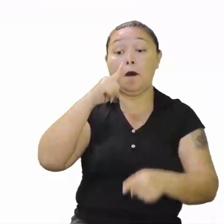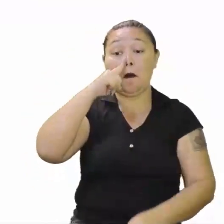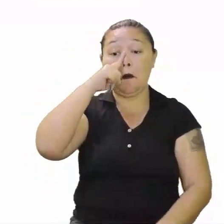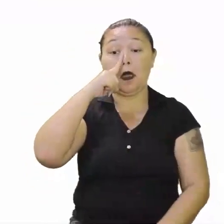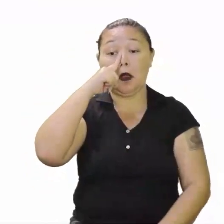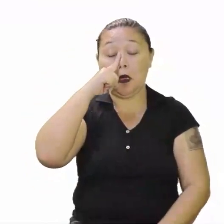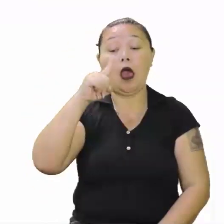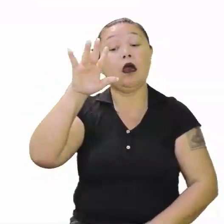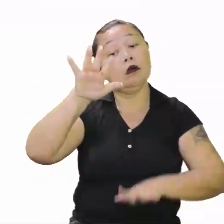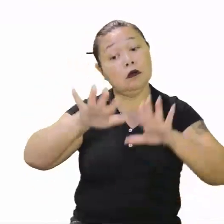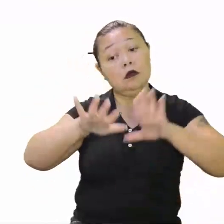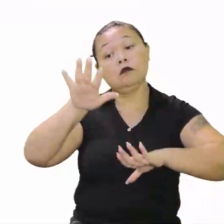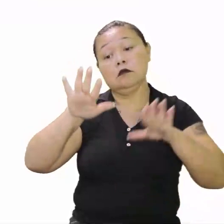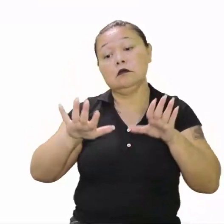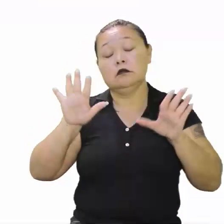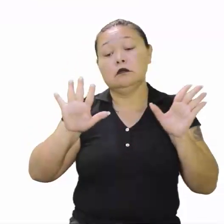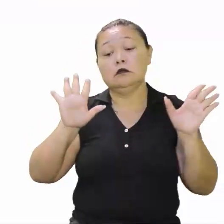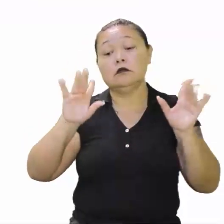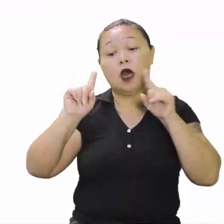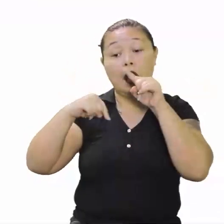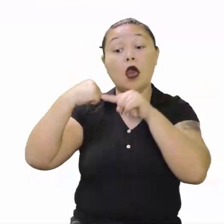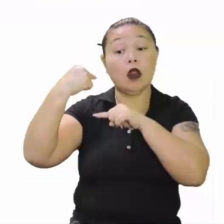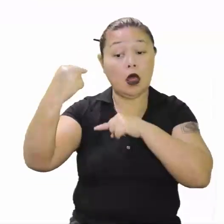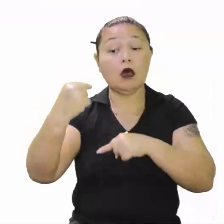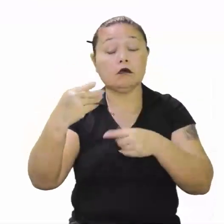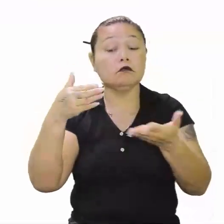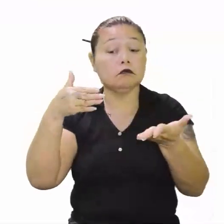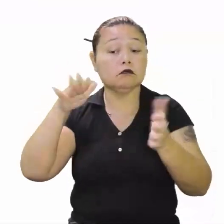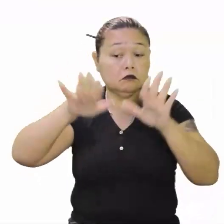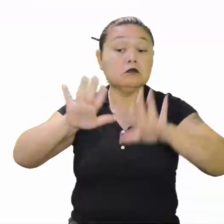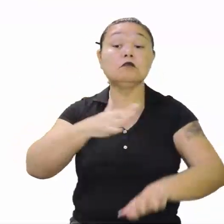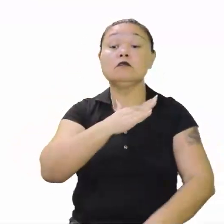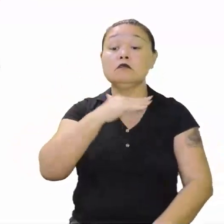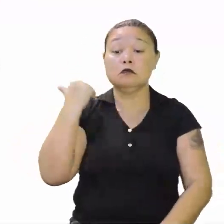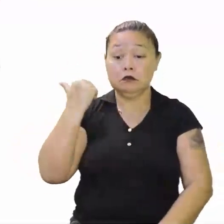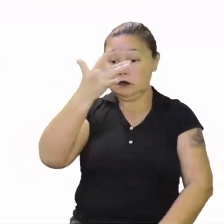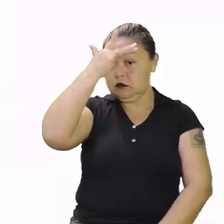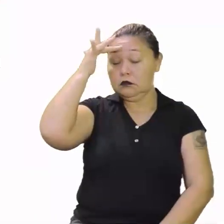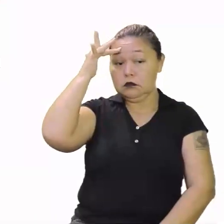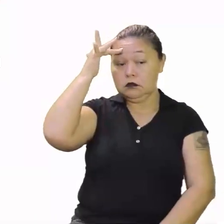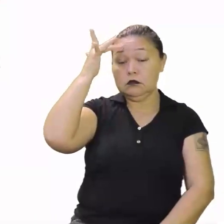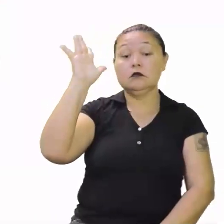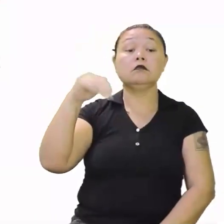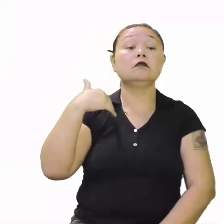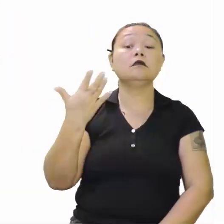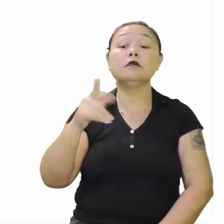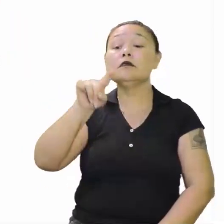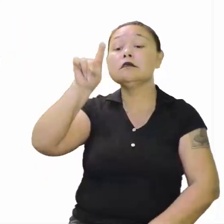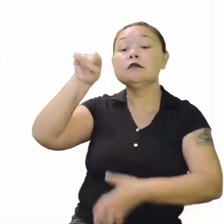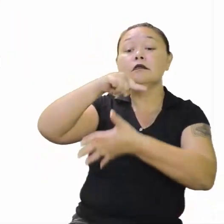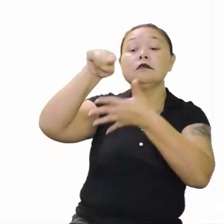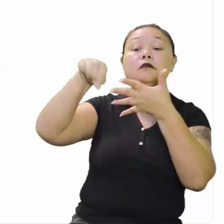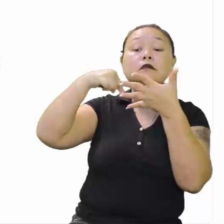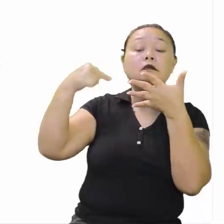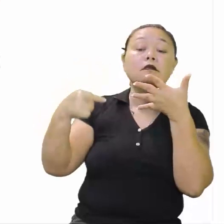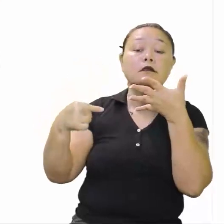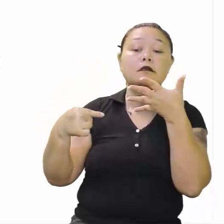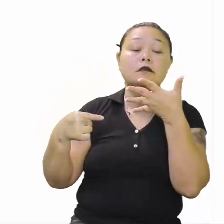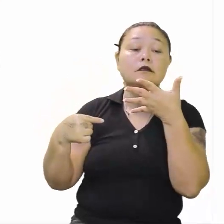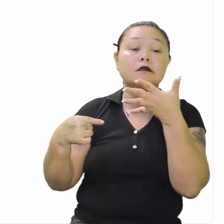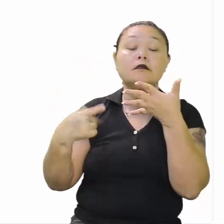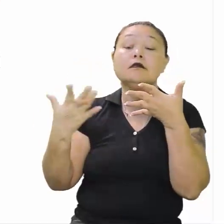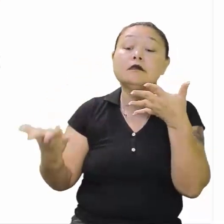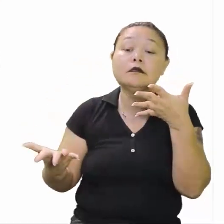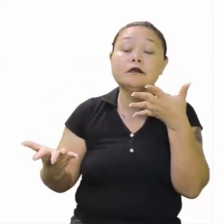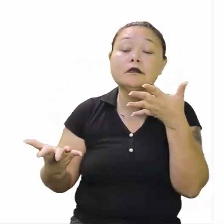Que muitas vezes levou até a morte a algumas pessoas, qual dessas alternativas